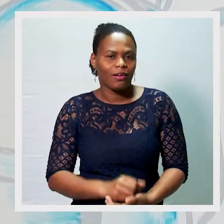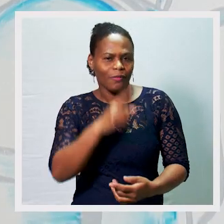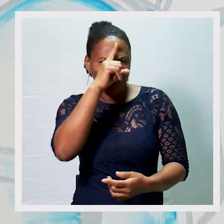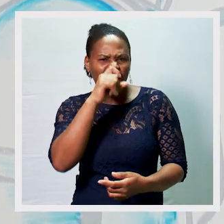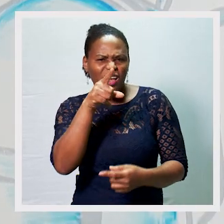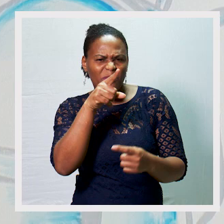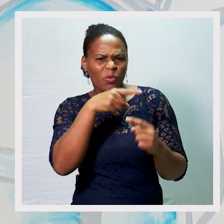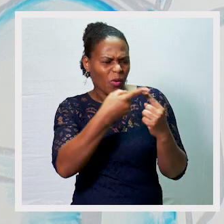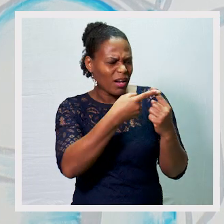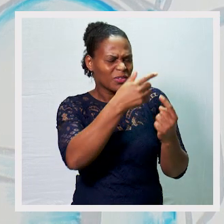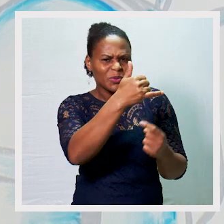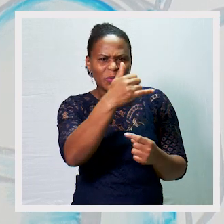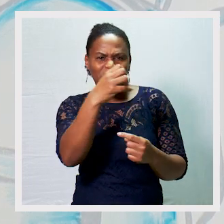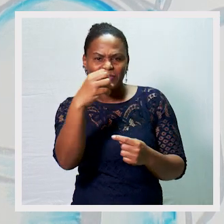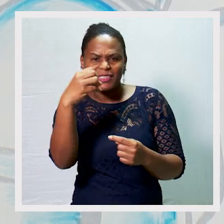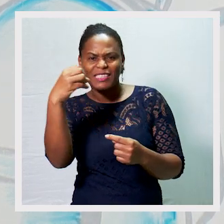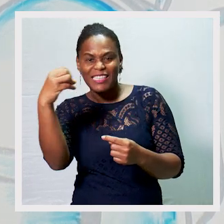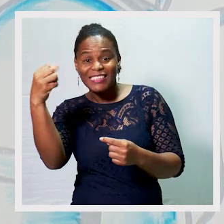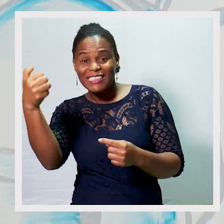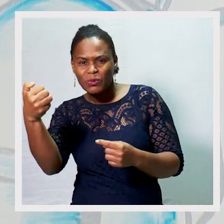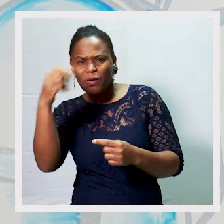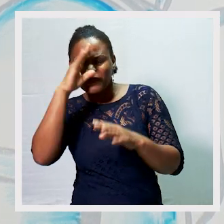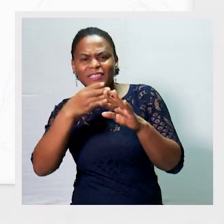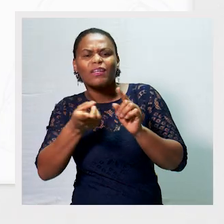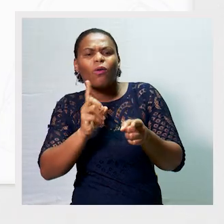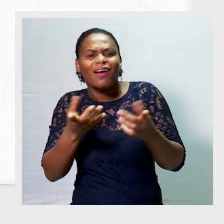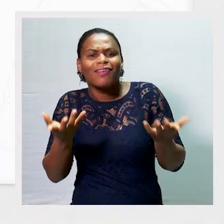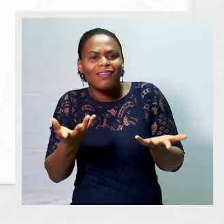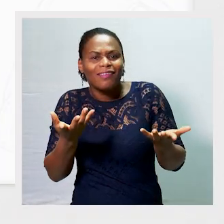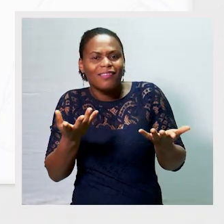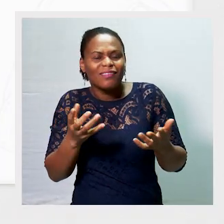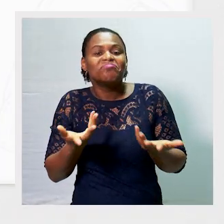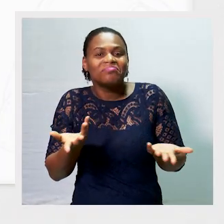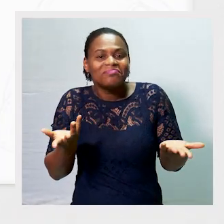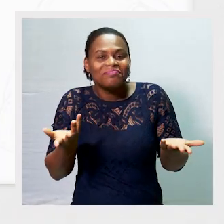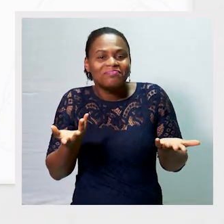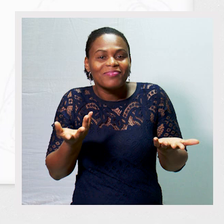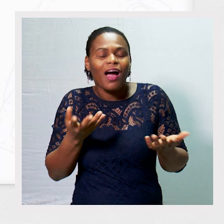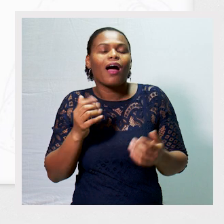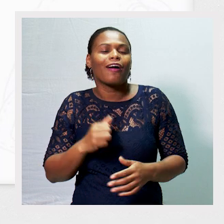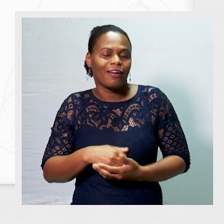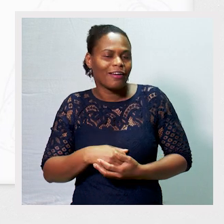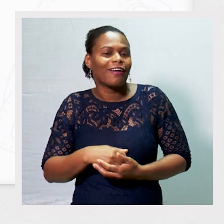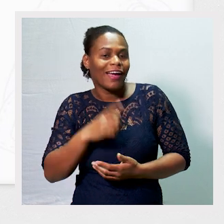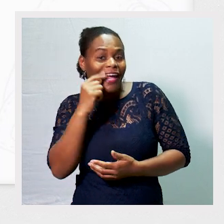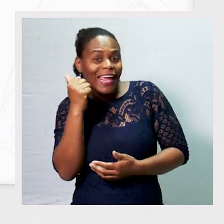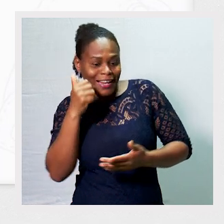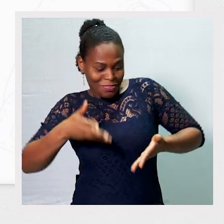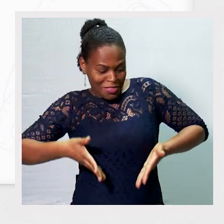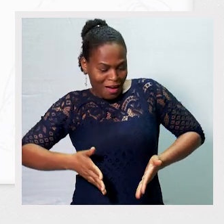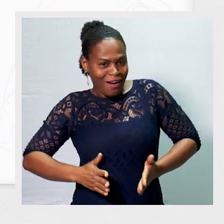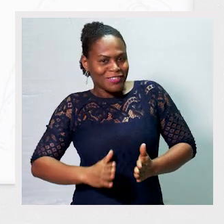ele nasceu. Ele nasceu em 2005 e em 2006 começou a dar os